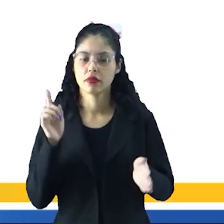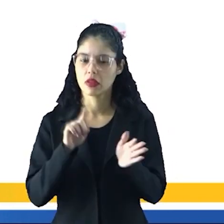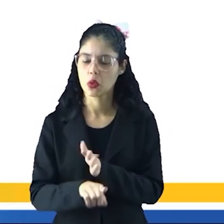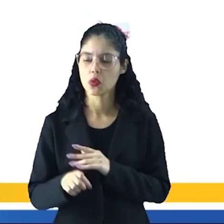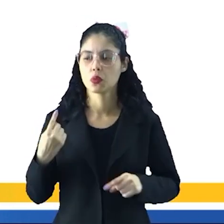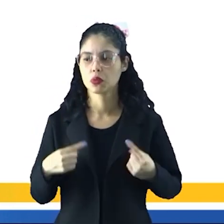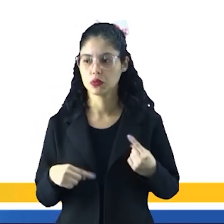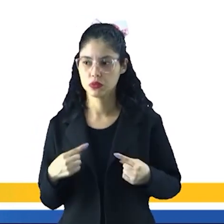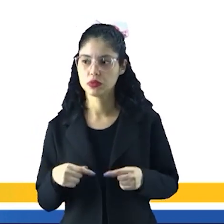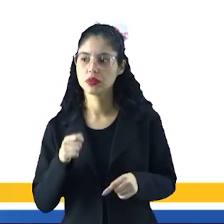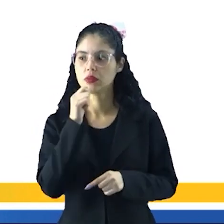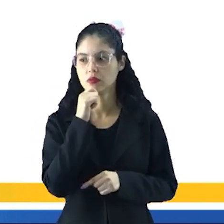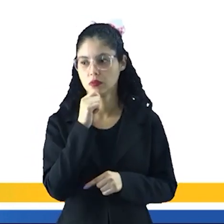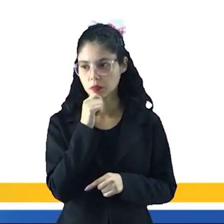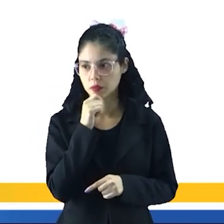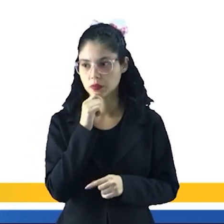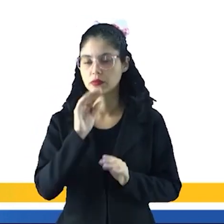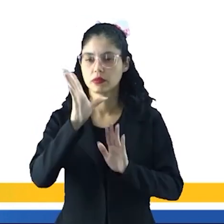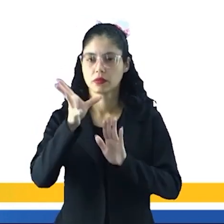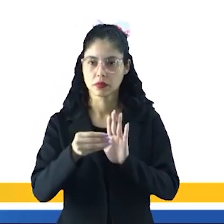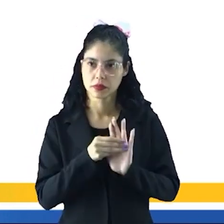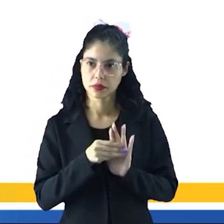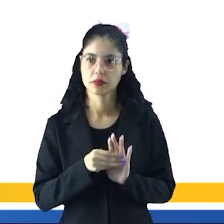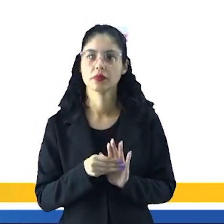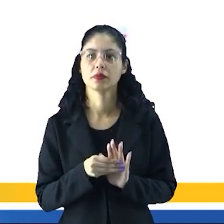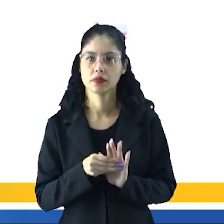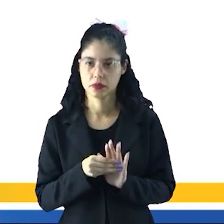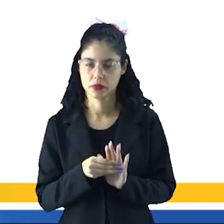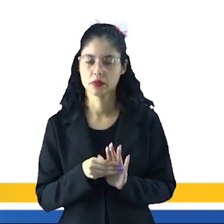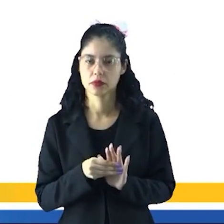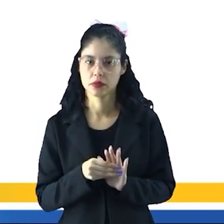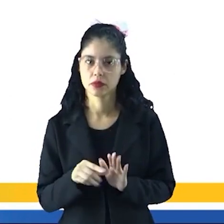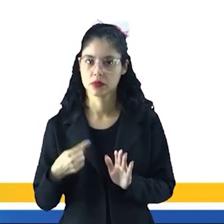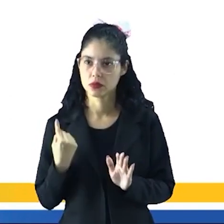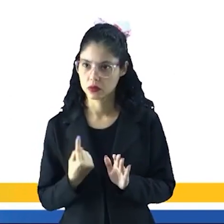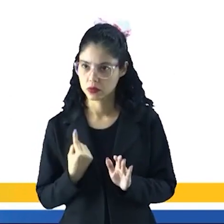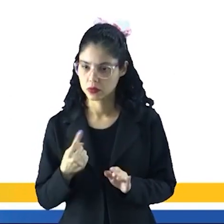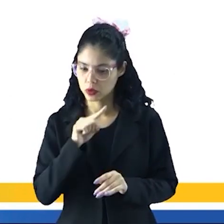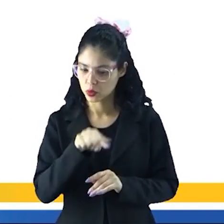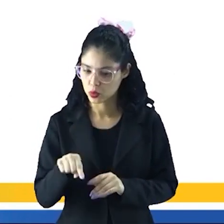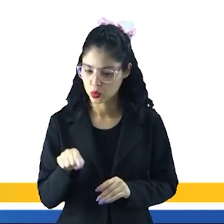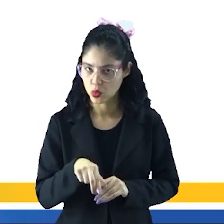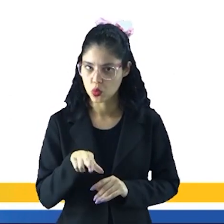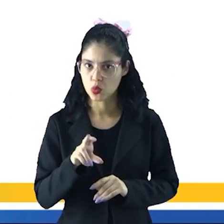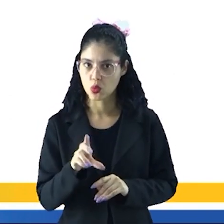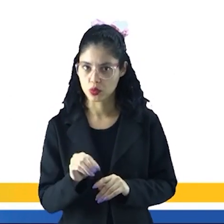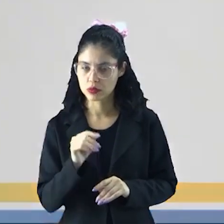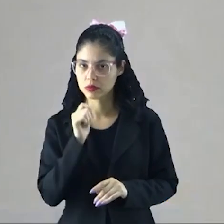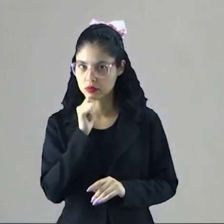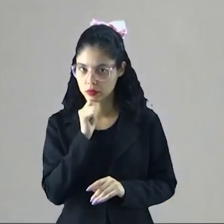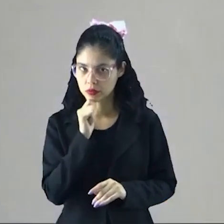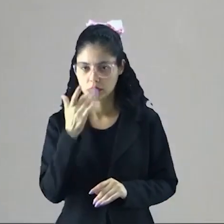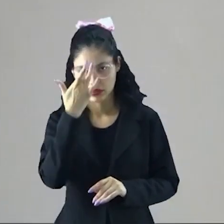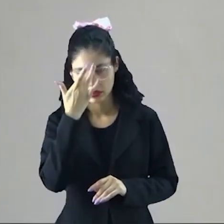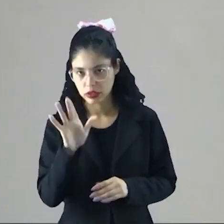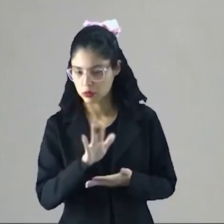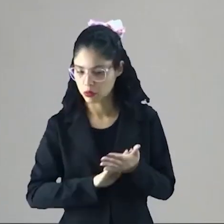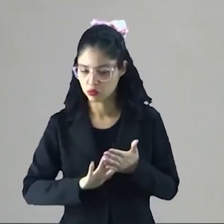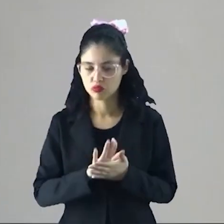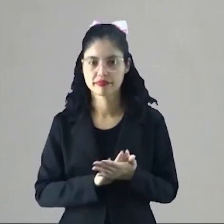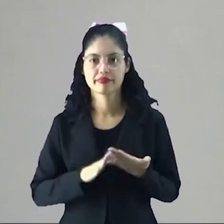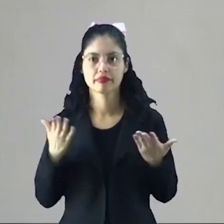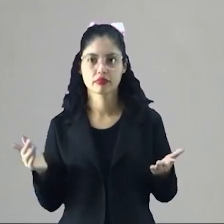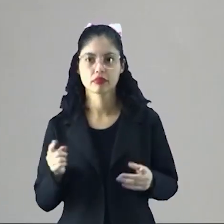questões políticas. Ele coloca essa obra no anonimato, então ninguém sabe quem fez, ela está